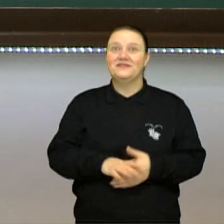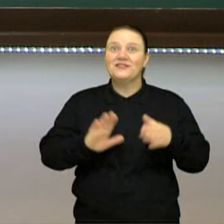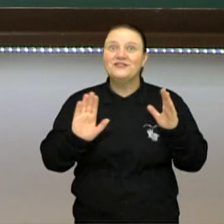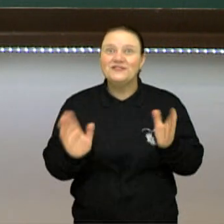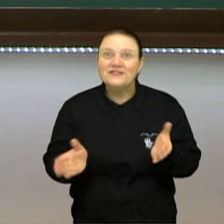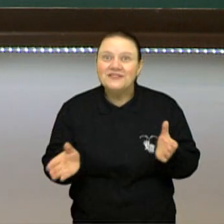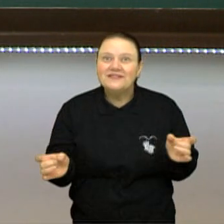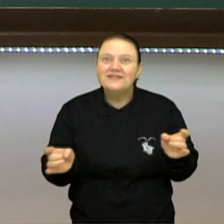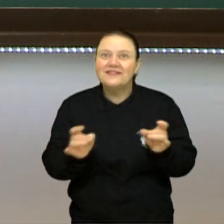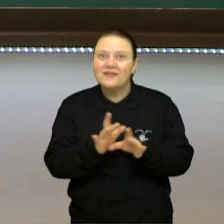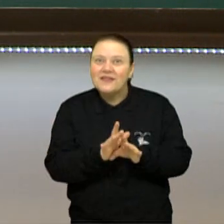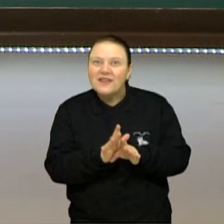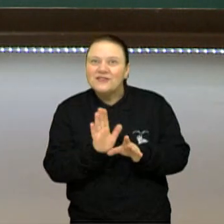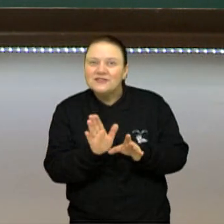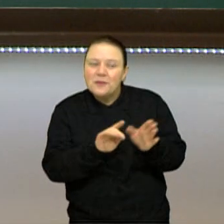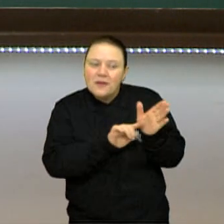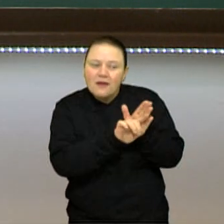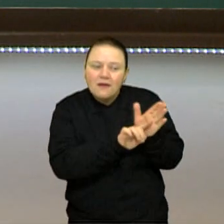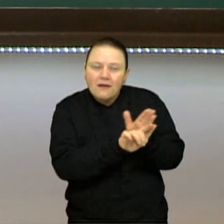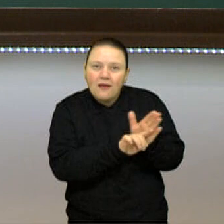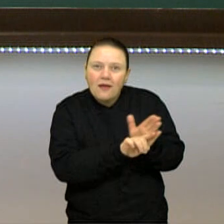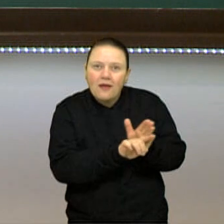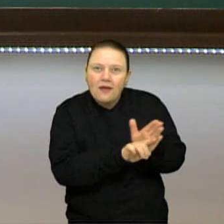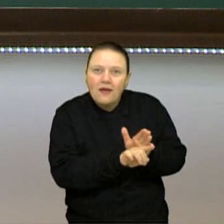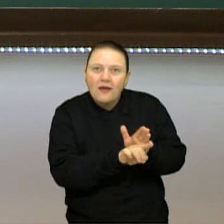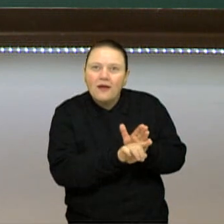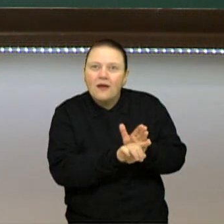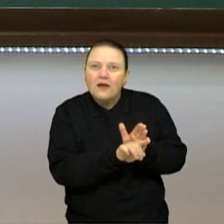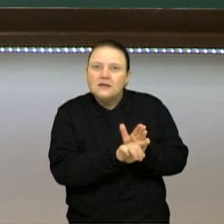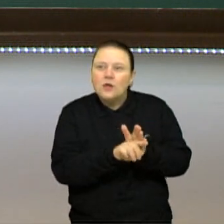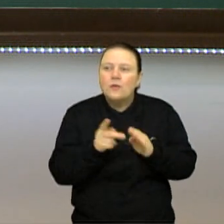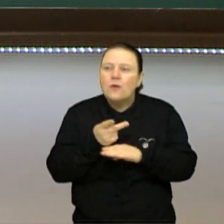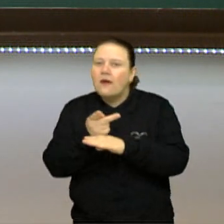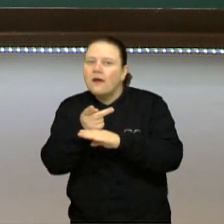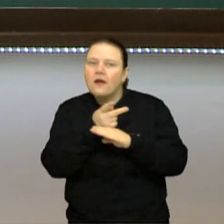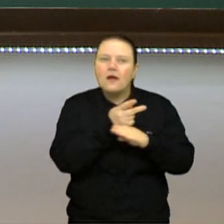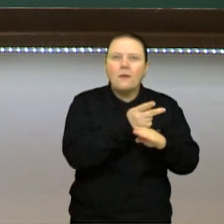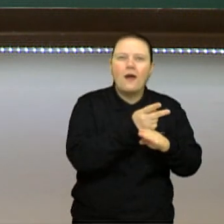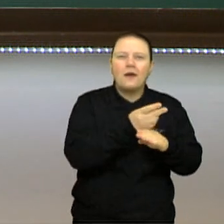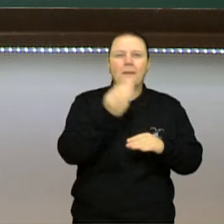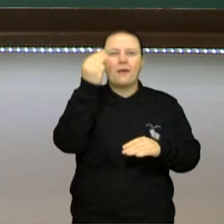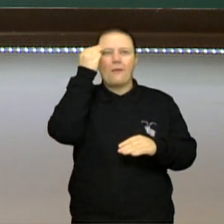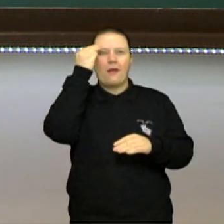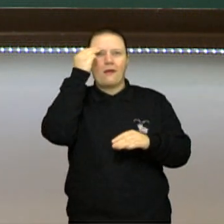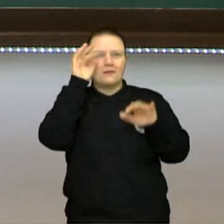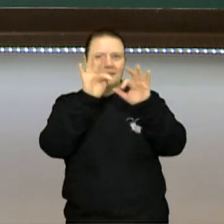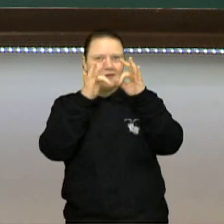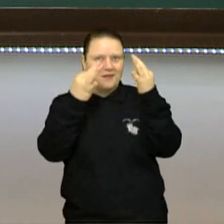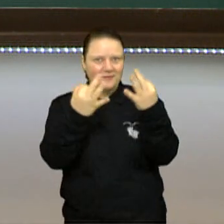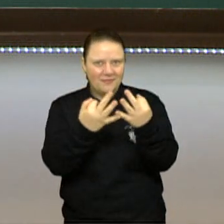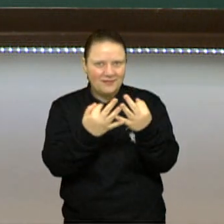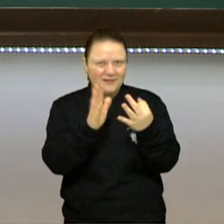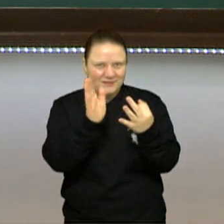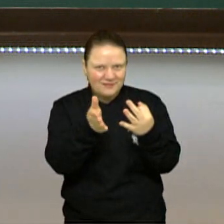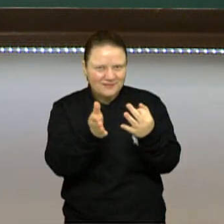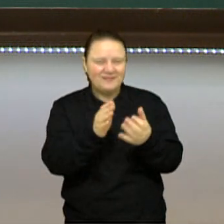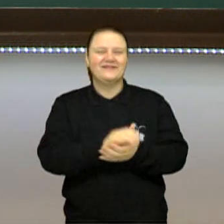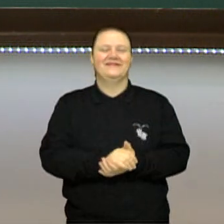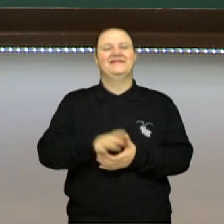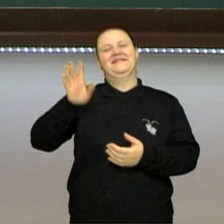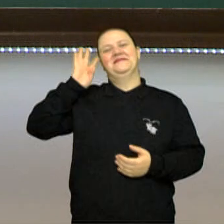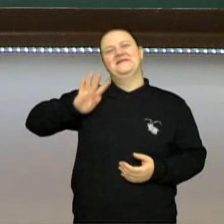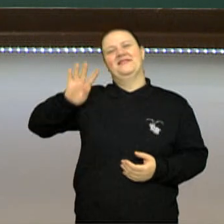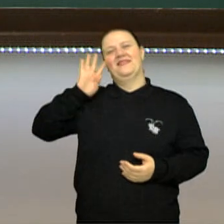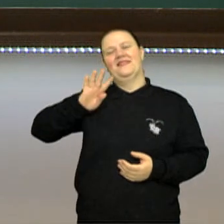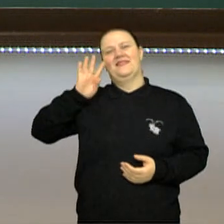Capricharam aí nessa pesquisa, né? Descobriram muita coisa da memória de vocês, familiar. Muito bom, muito legal isso, né?